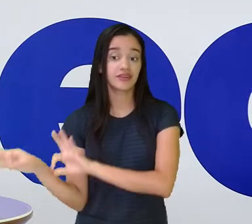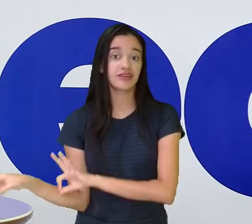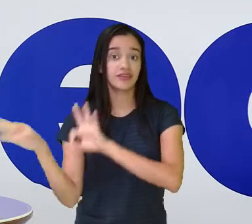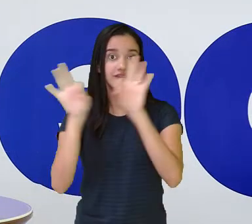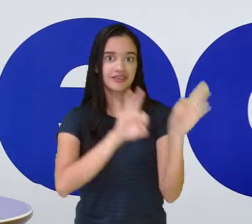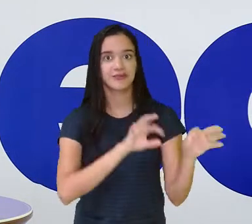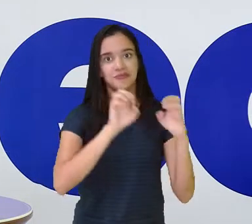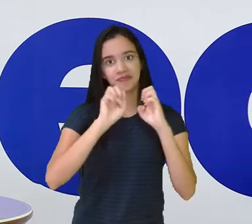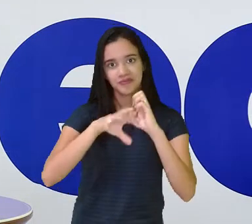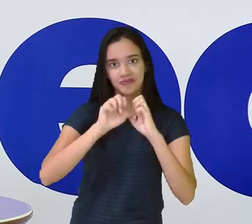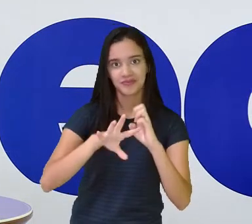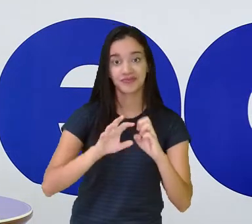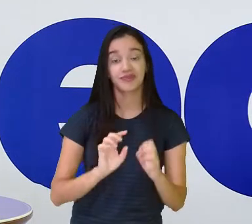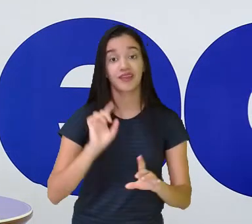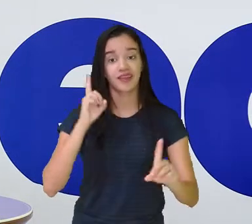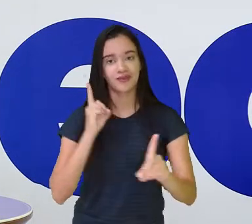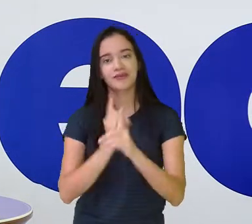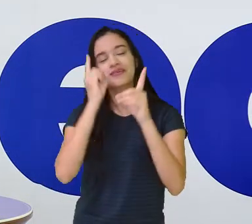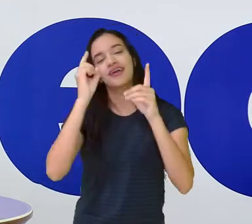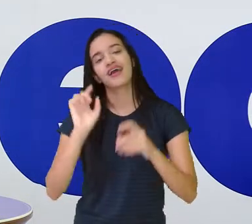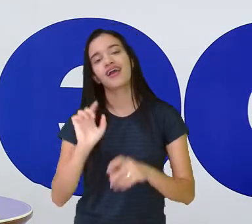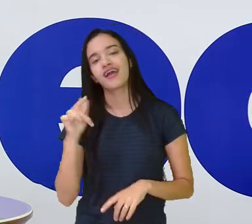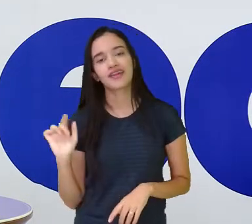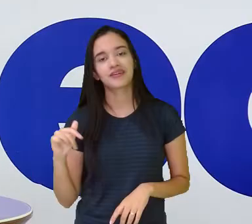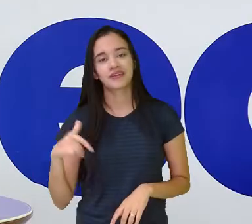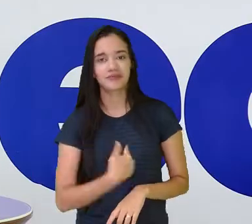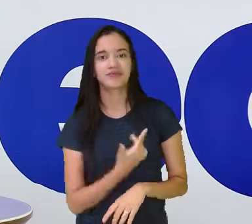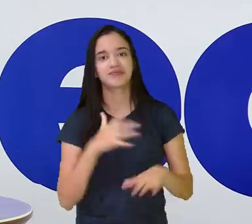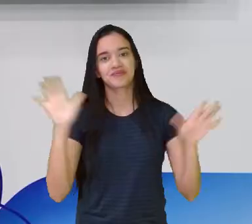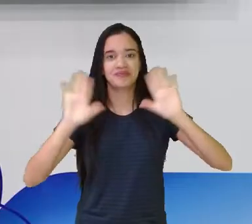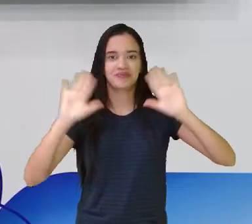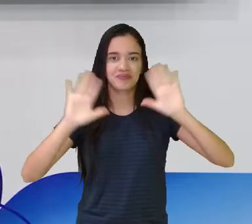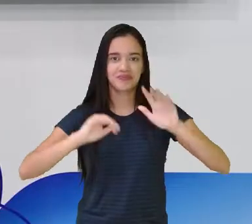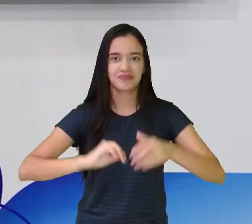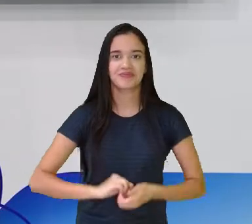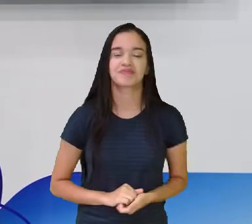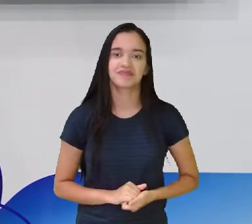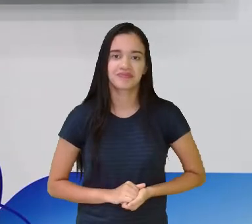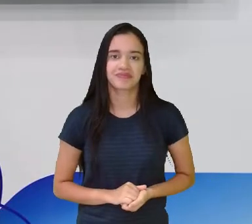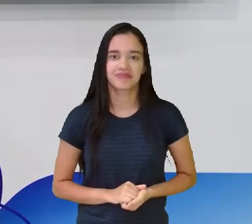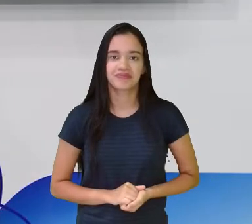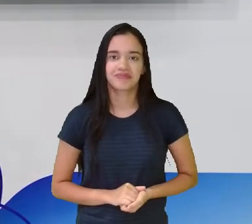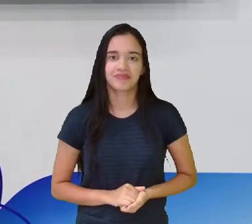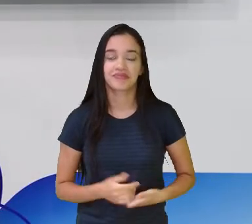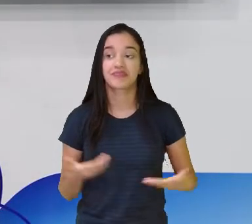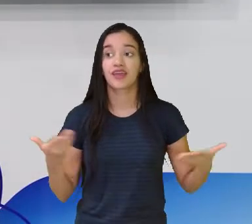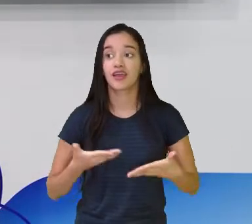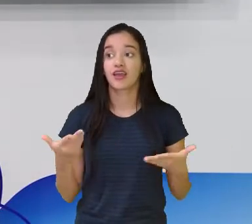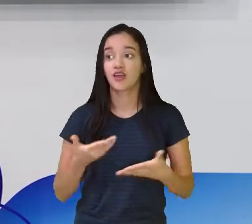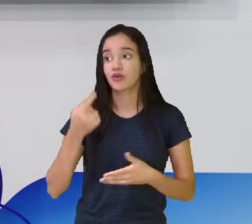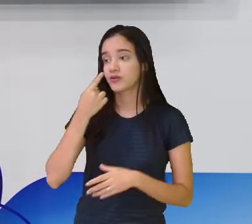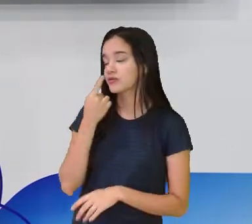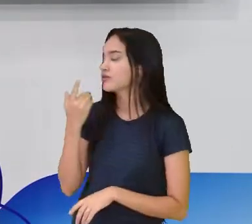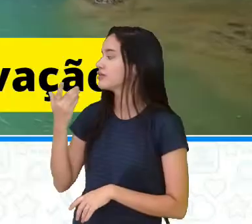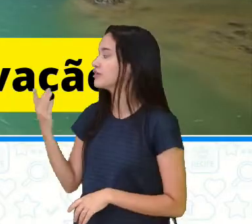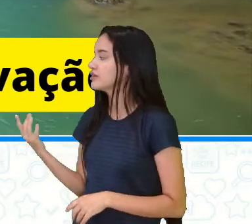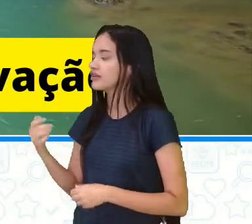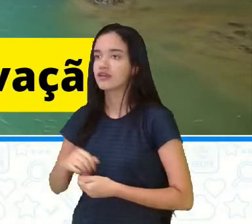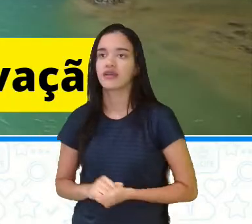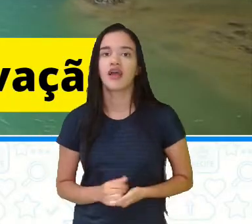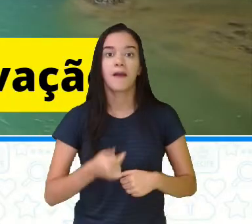o Educa Recife. E numa próxima, claro, a gente se encontra. Até logo. Tchau, tchau. É isso aí, eu vou deixar aqui a mensagem para vocês,